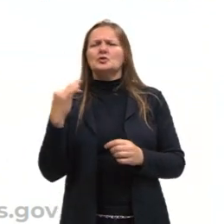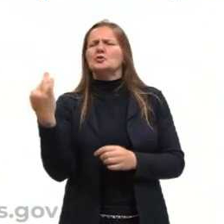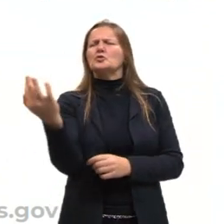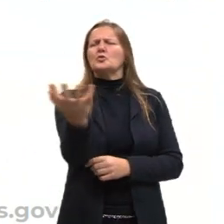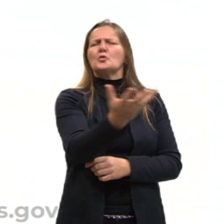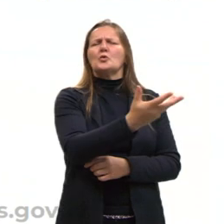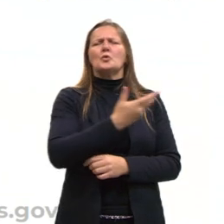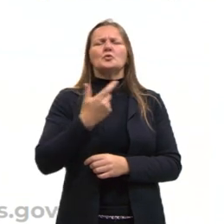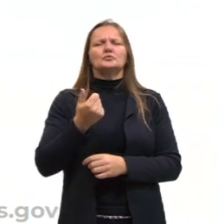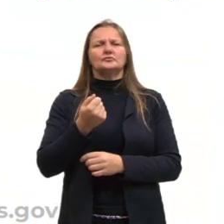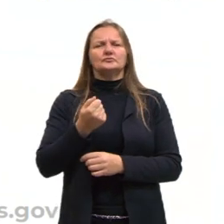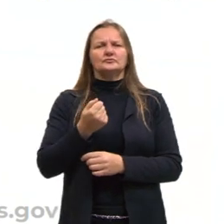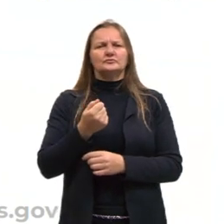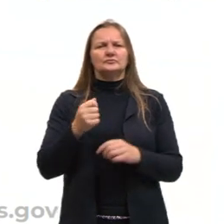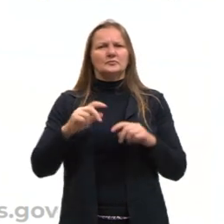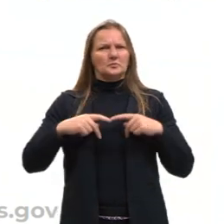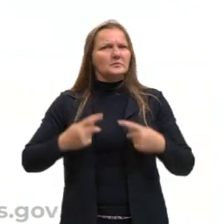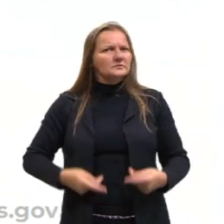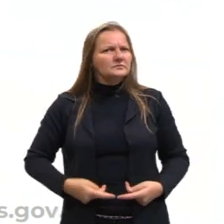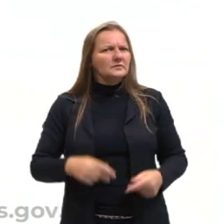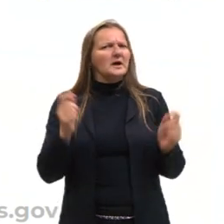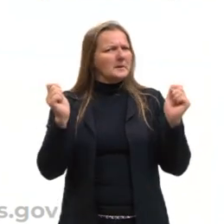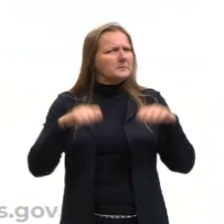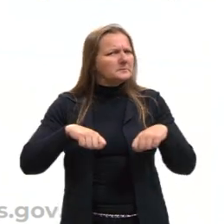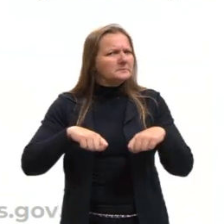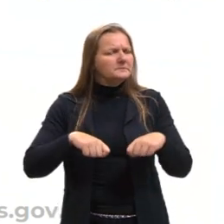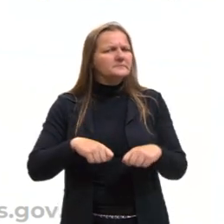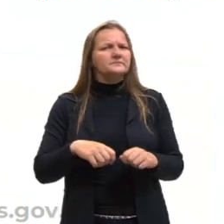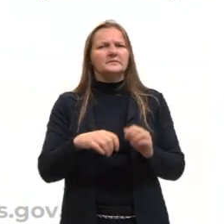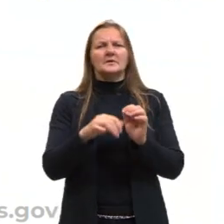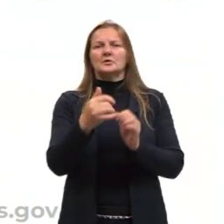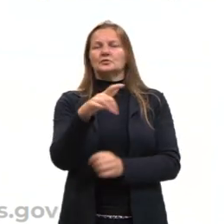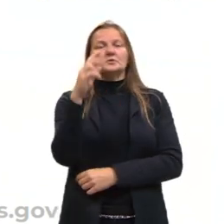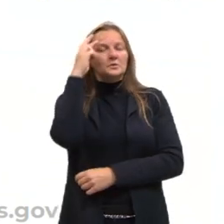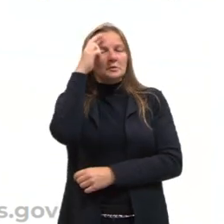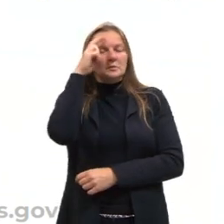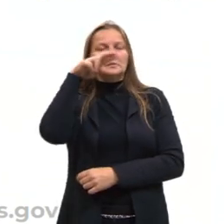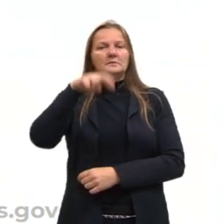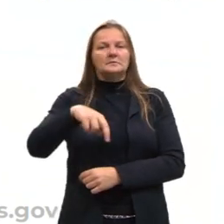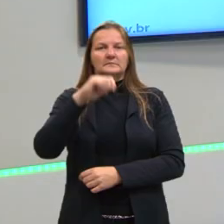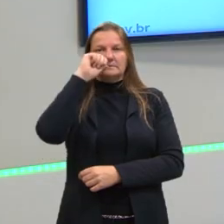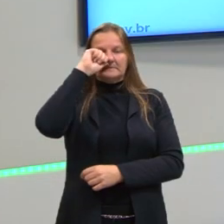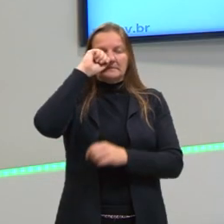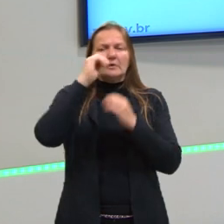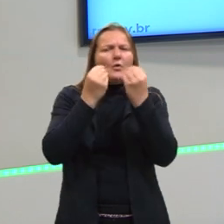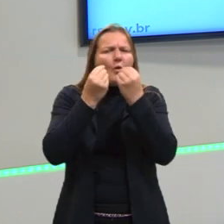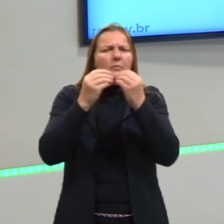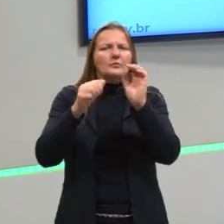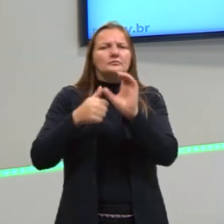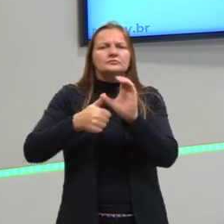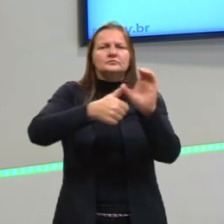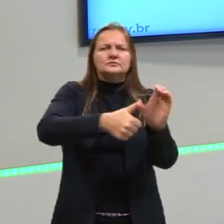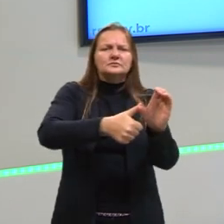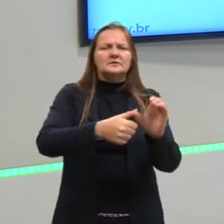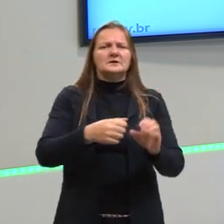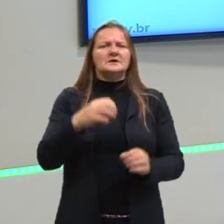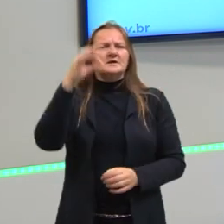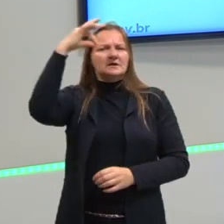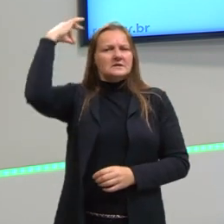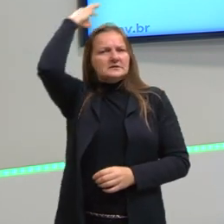homens creme que eu acabei de falar que não tem mais uma meta-narrativa não tem mais é para me guiar não tem mais o cristianismo Santo